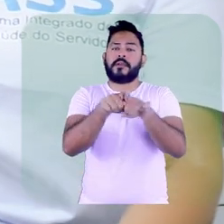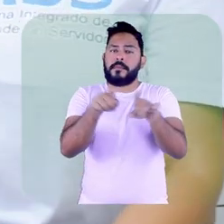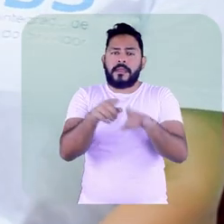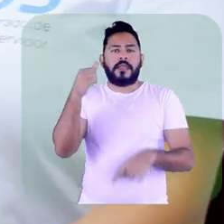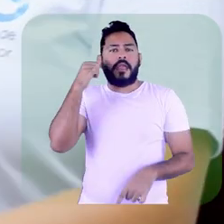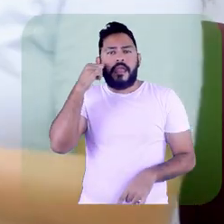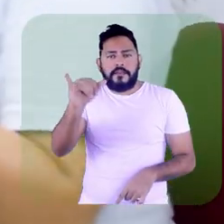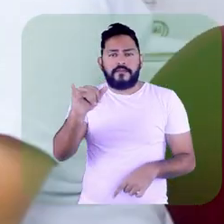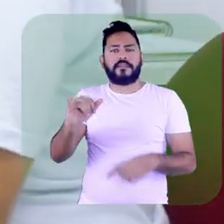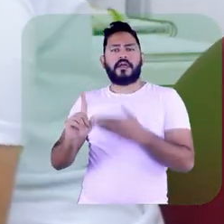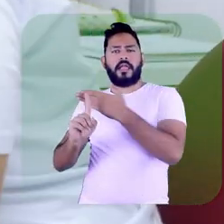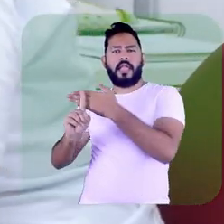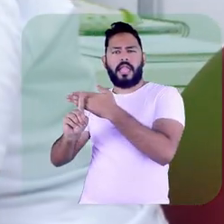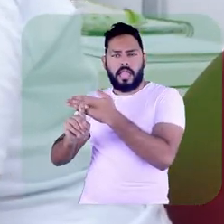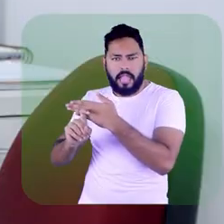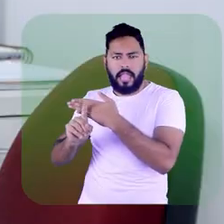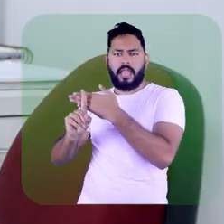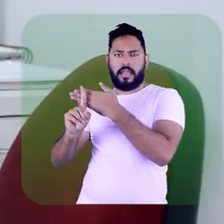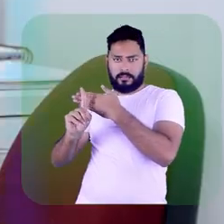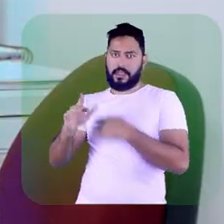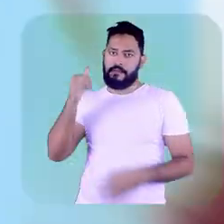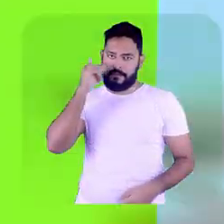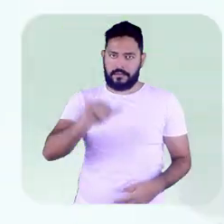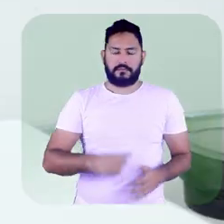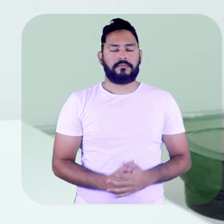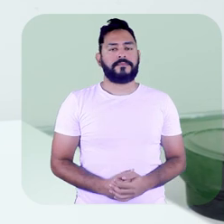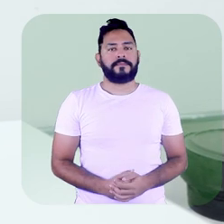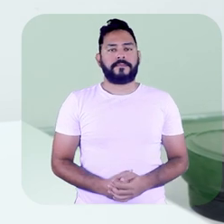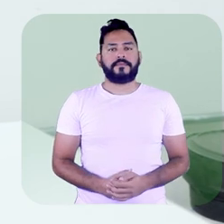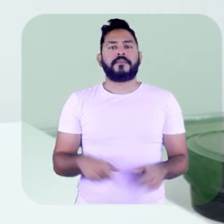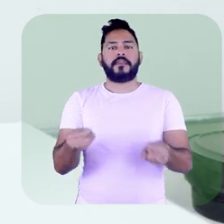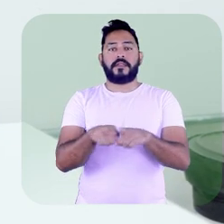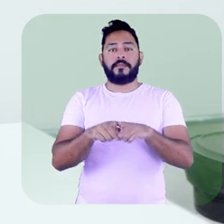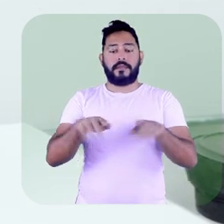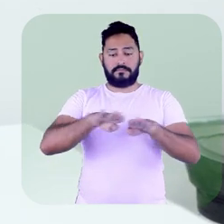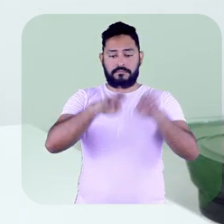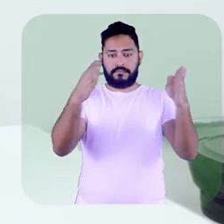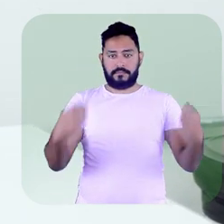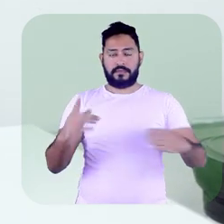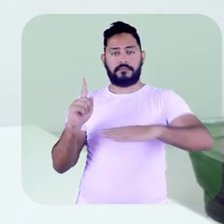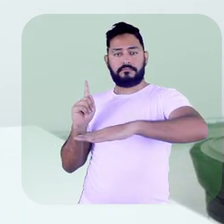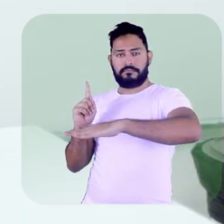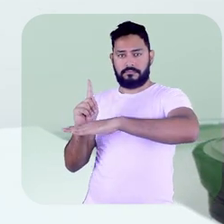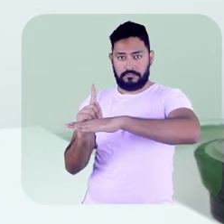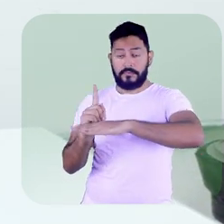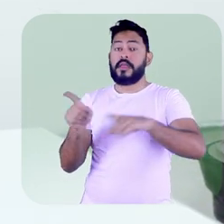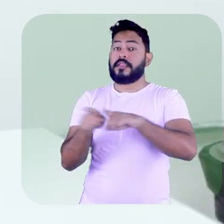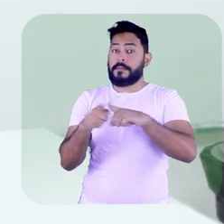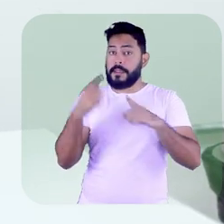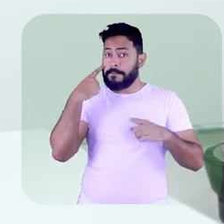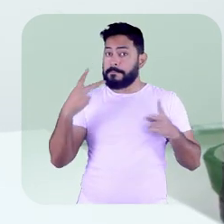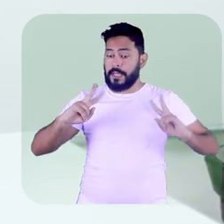evite sentar curvada para frente sem apoio nas costas. Se aproxime da mesa. Verifique se a altura do seu cotovelo